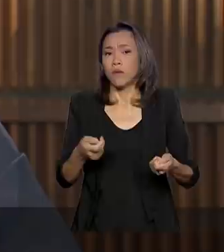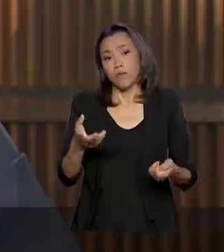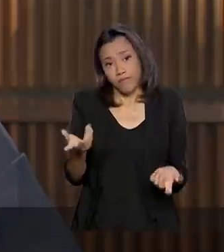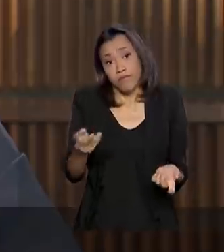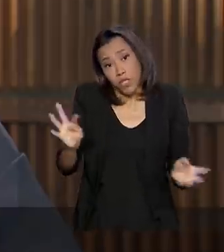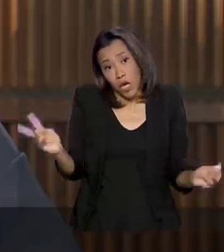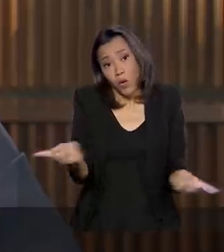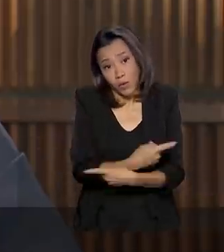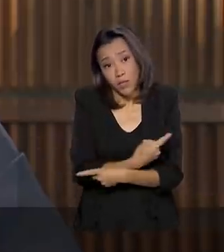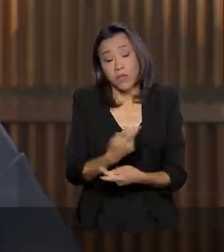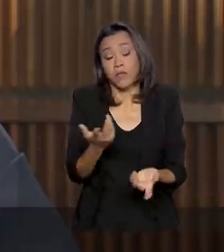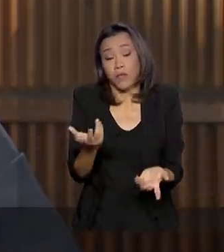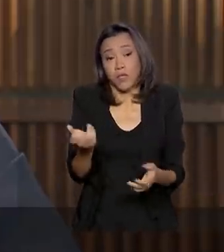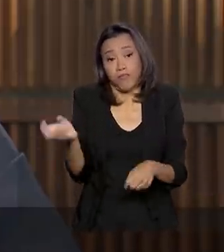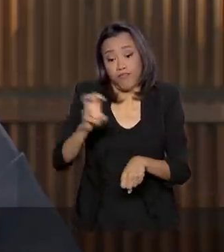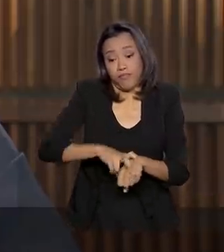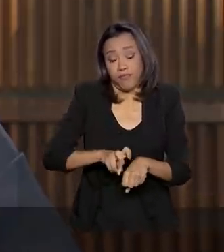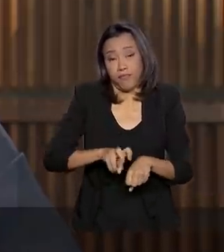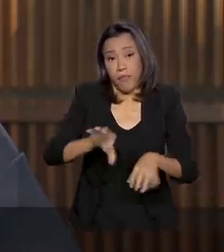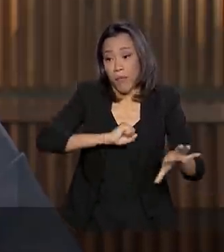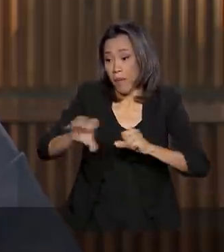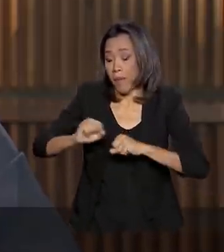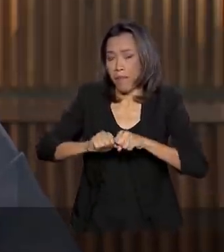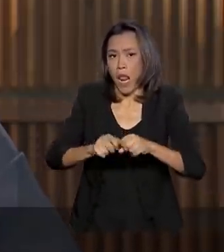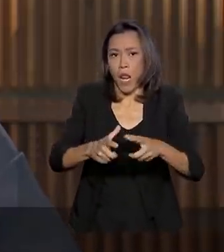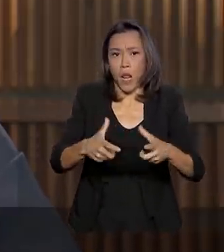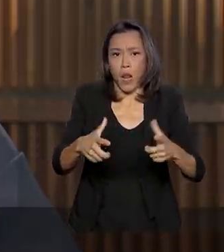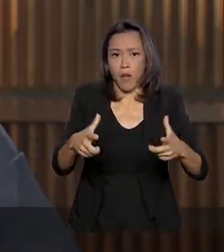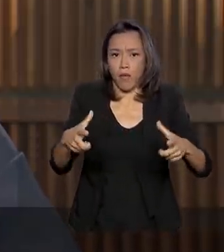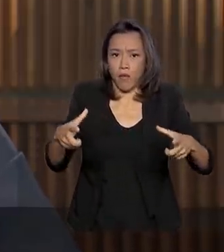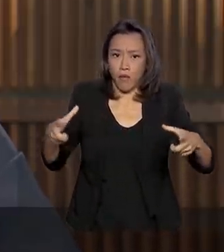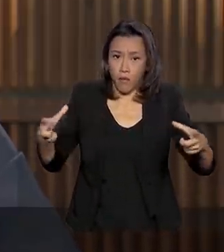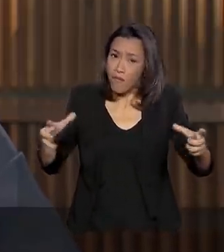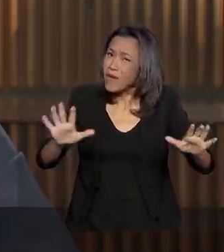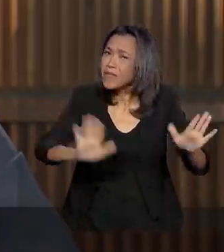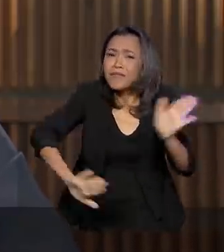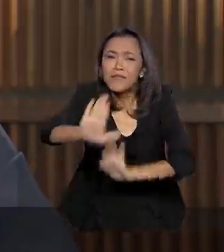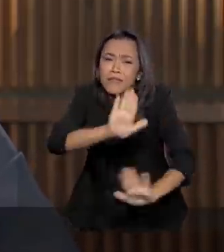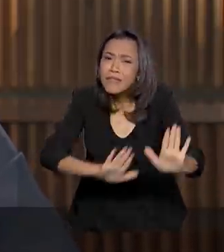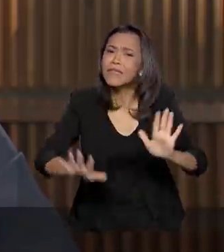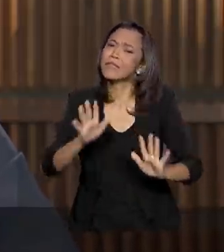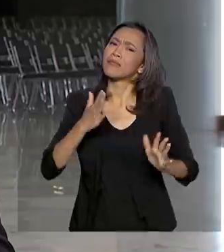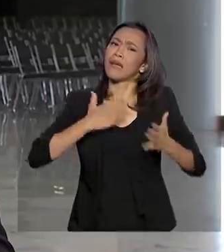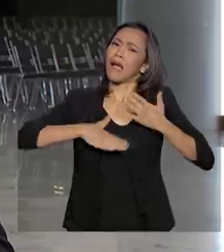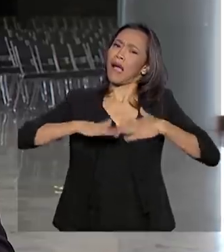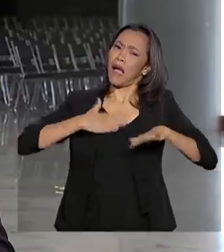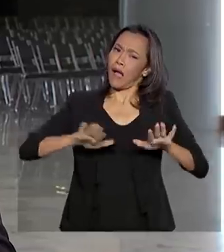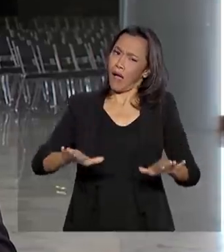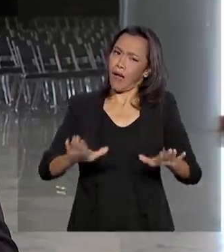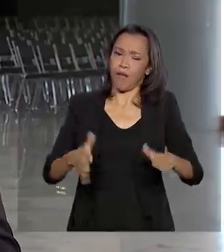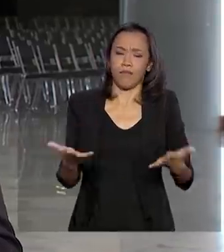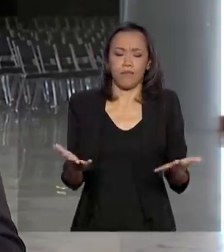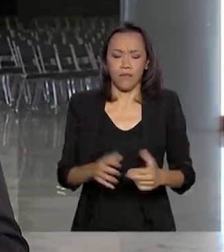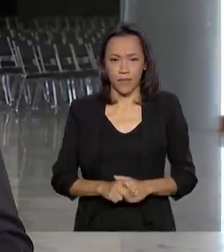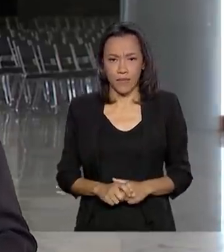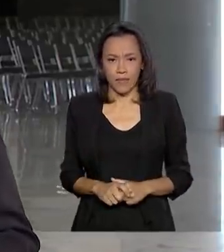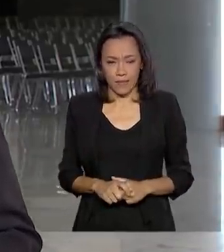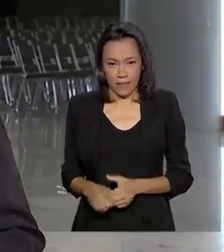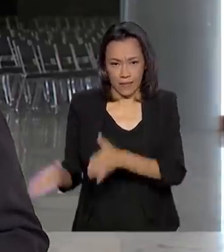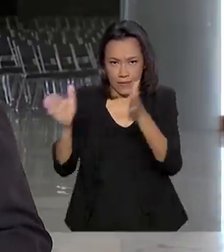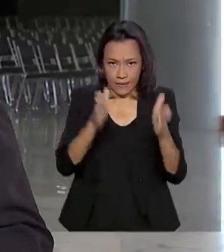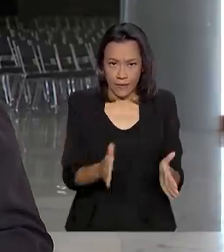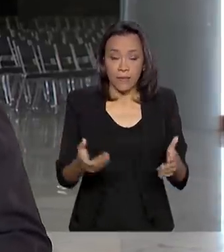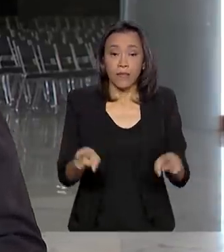o número de infectados aumente nos próximos dias, sem, no entanto, ser motivo de qualquer pânico. E o